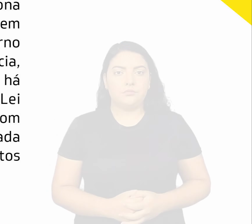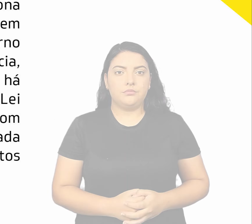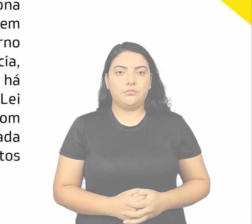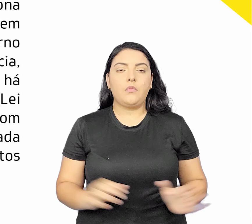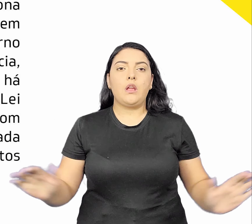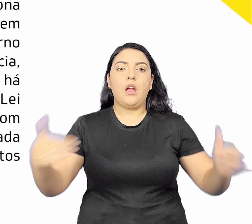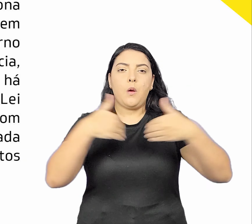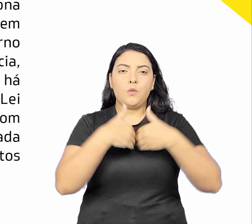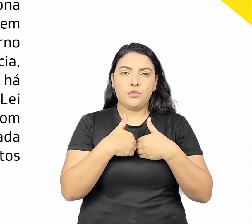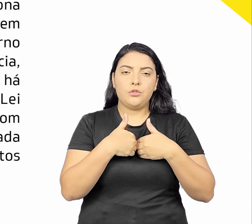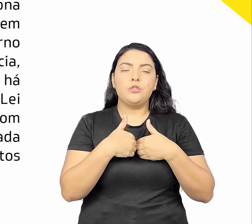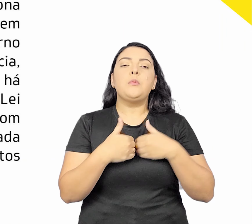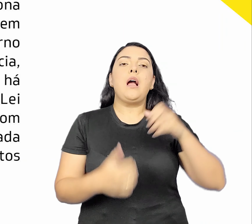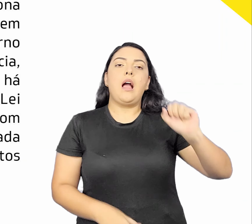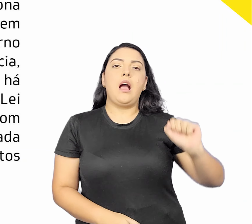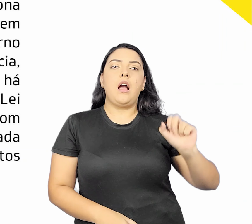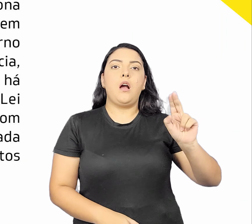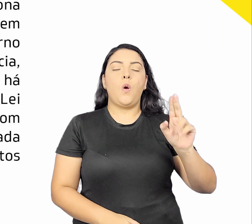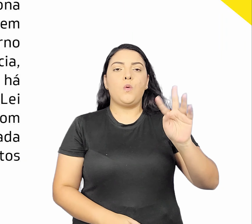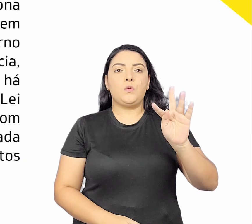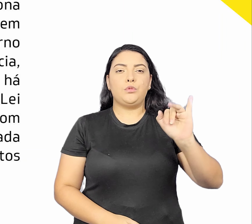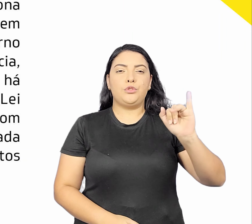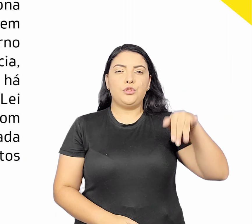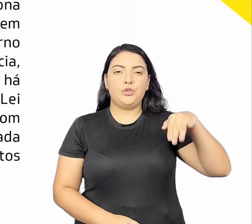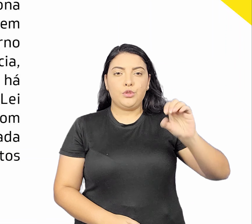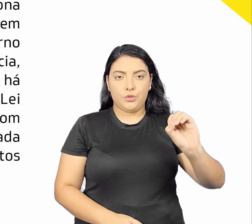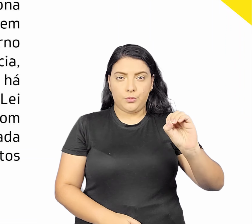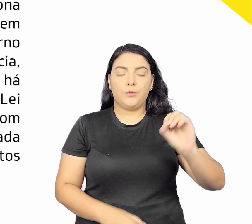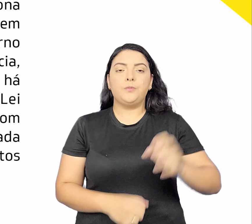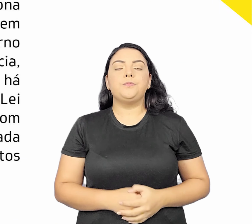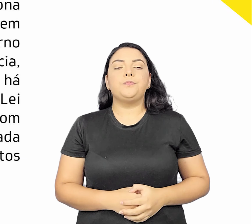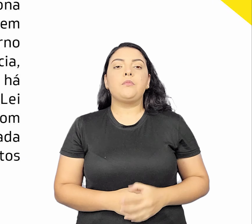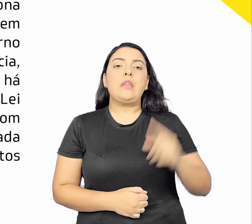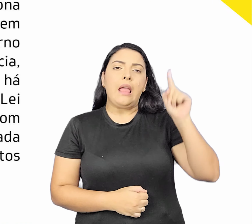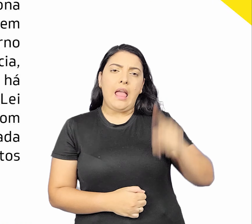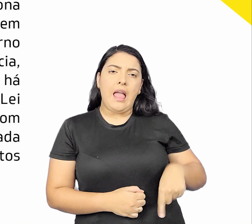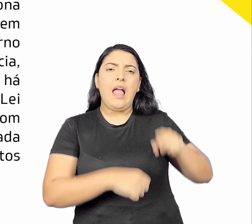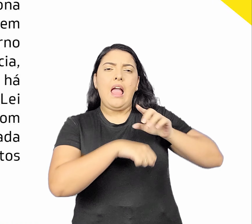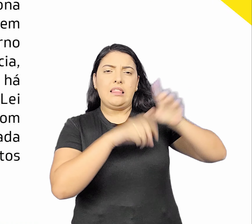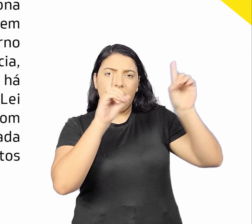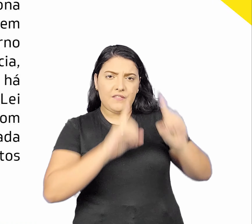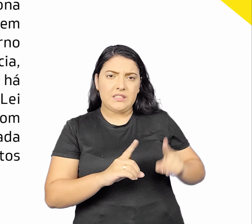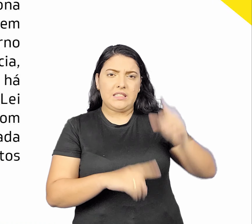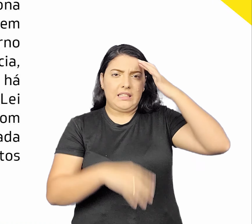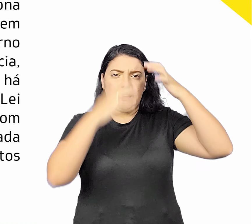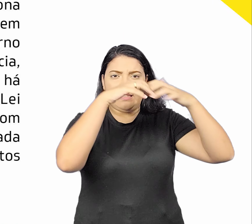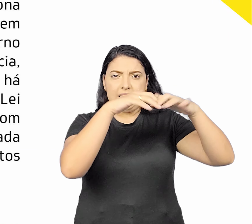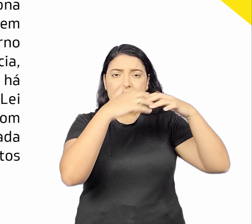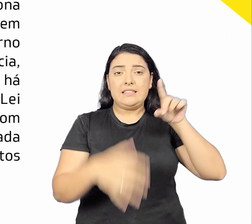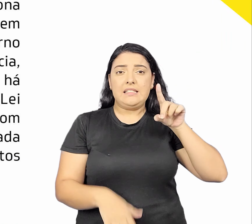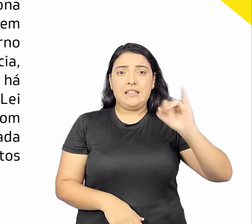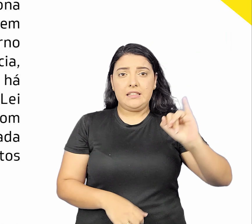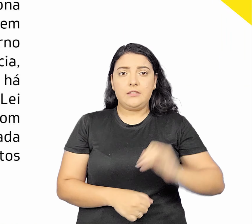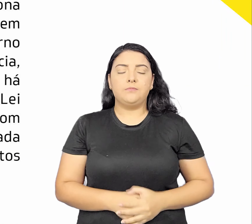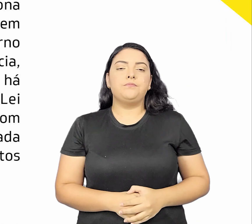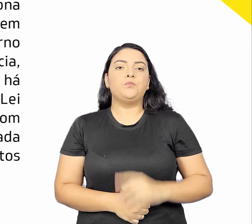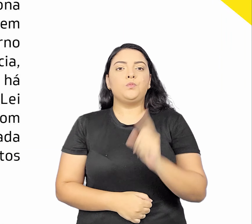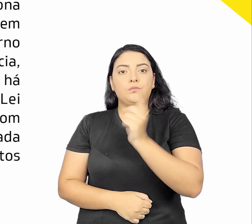O autismo, transtorno do espectro autista, TEA, é uma deficiência intelectual, DI?